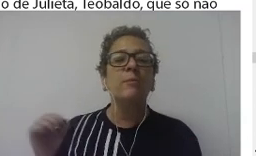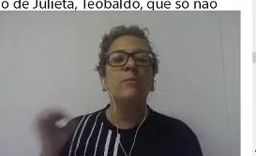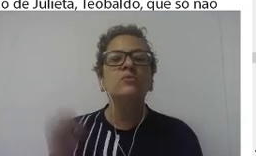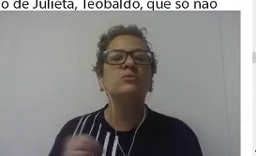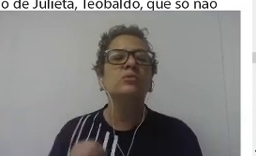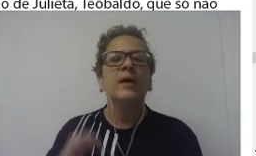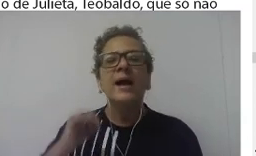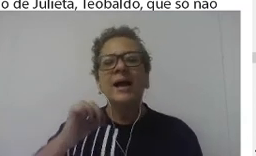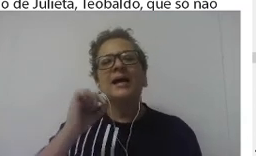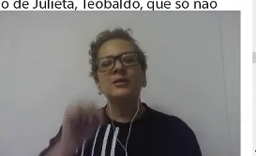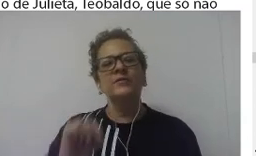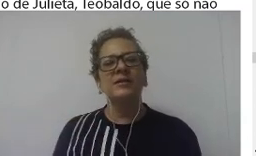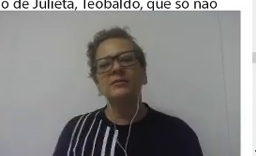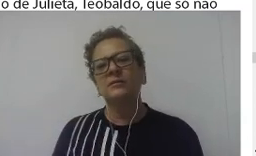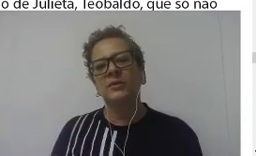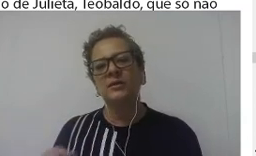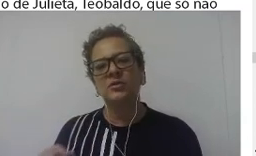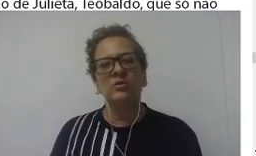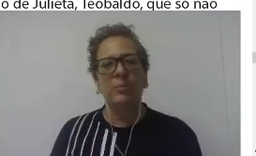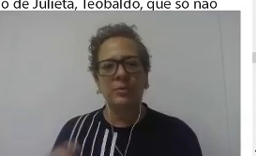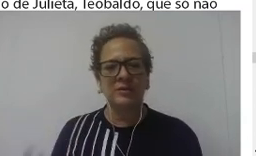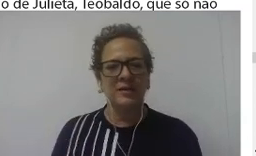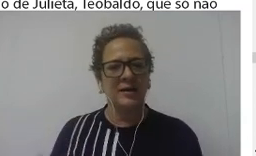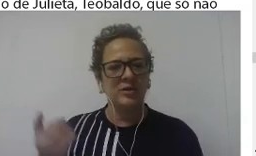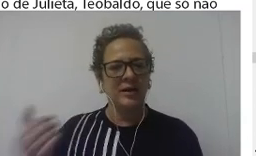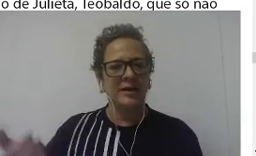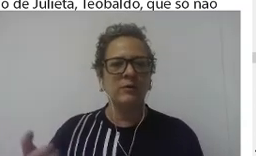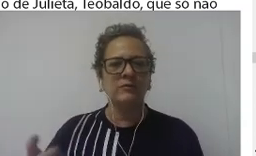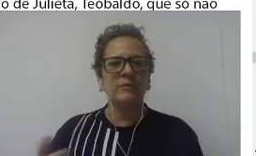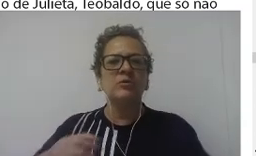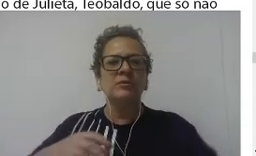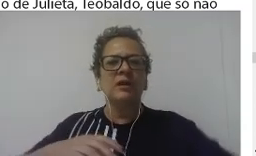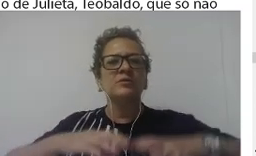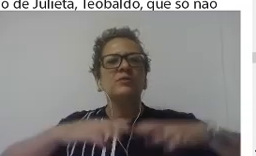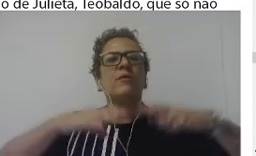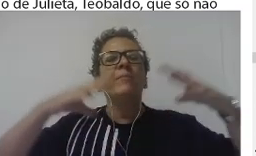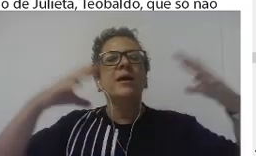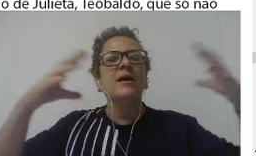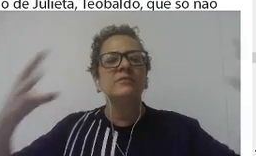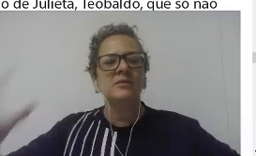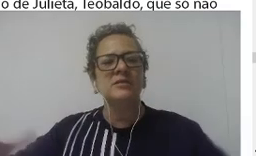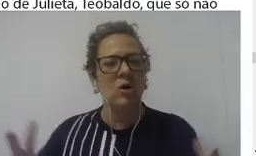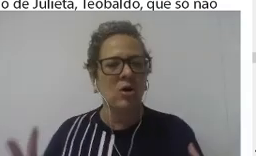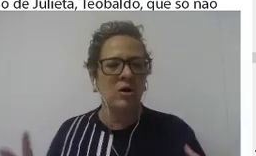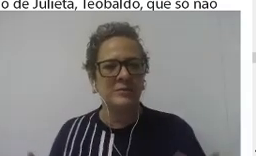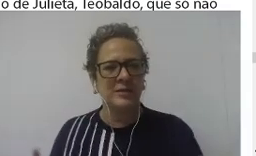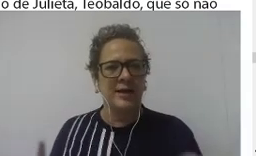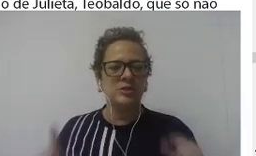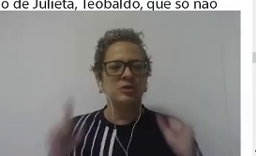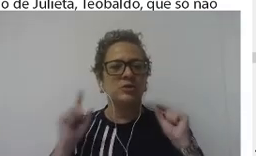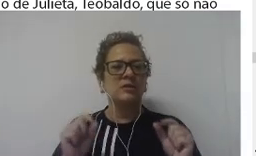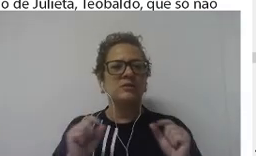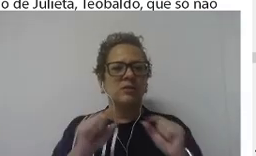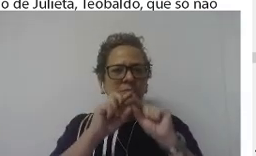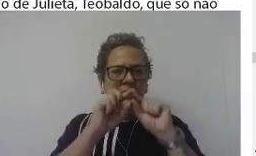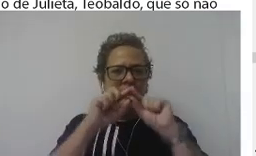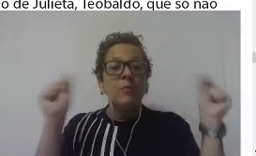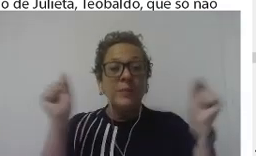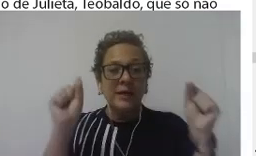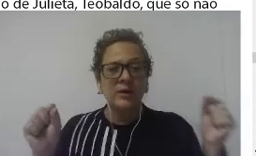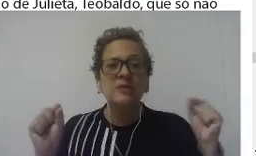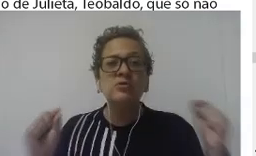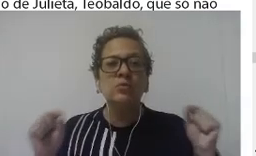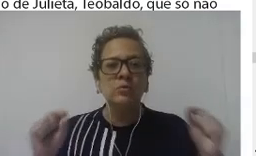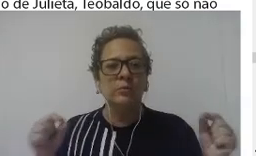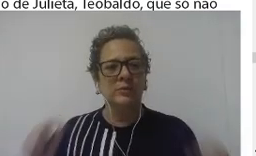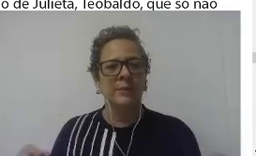amados do mundo. Caso você ainda não tenha tido a oportunidade de lê-lo, vamos contar a você uma breve sinopse, né, gente? Que é uma sinopse?